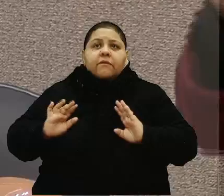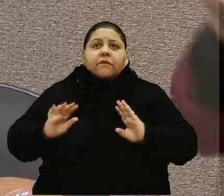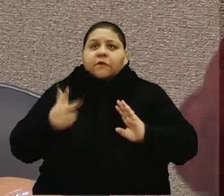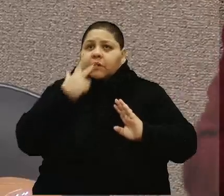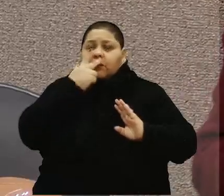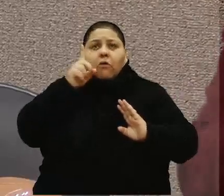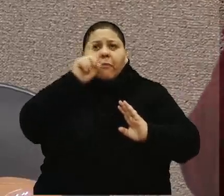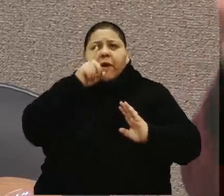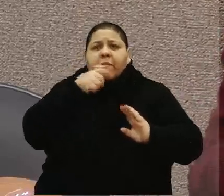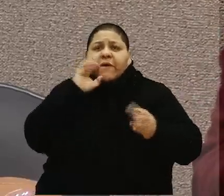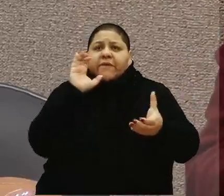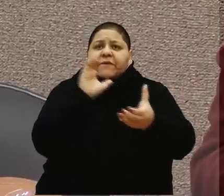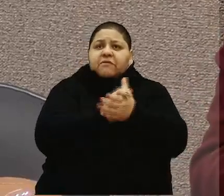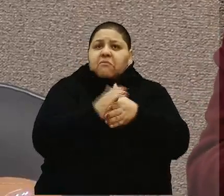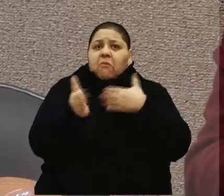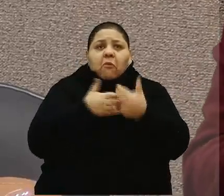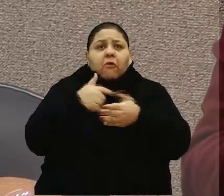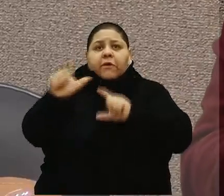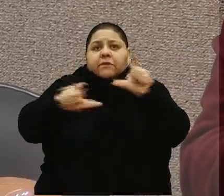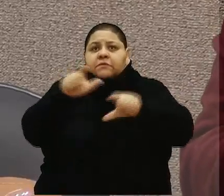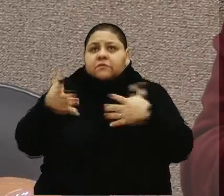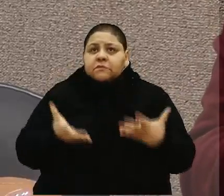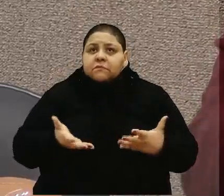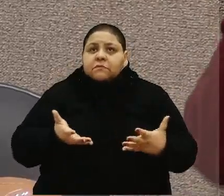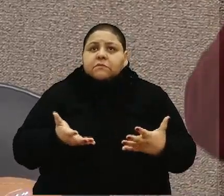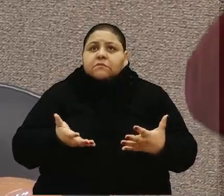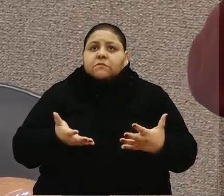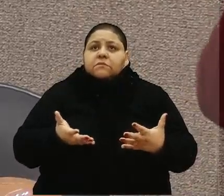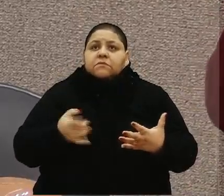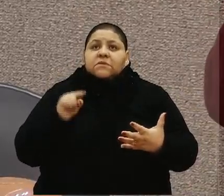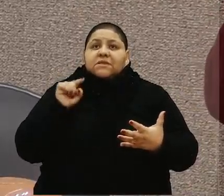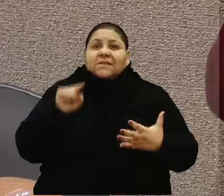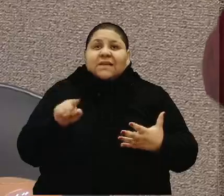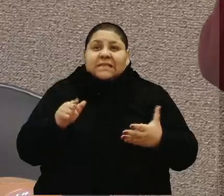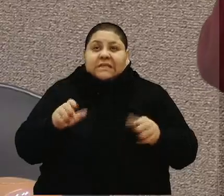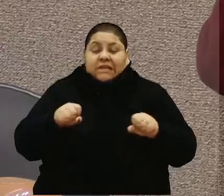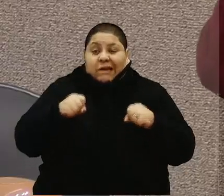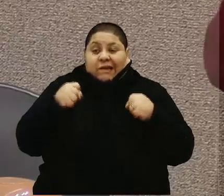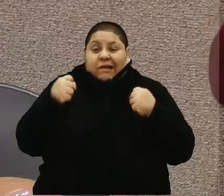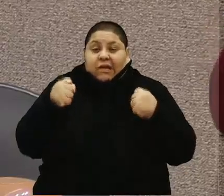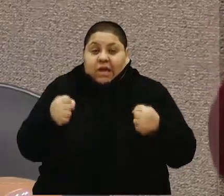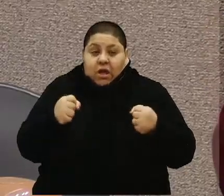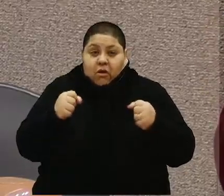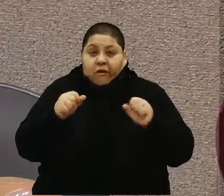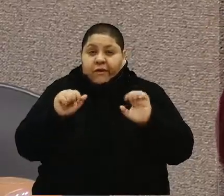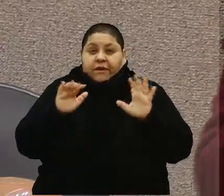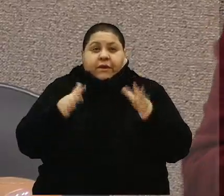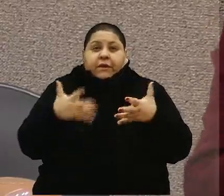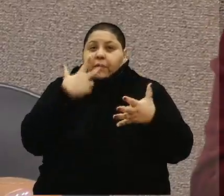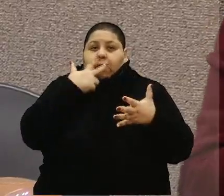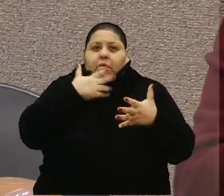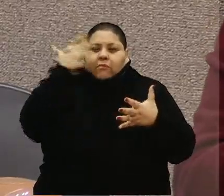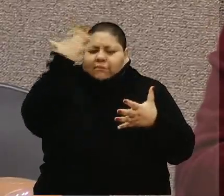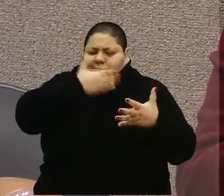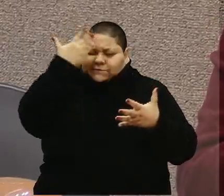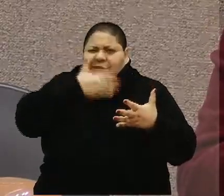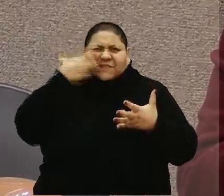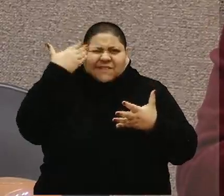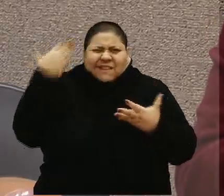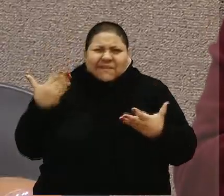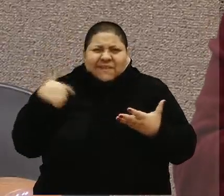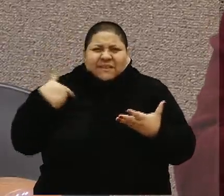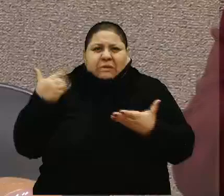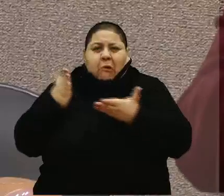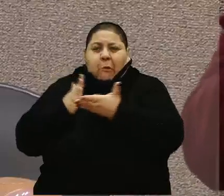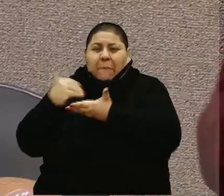mãe, com o marido, com a esposa, com quem quer que seja. Essa defesa de olho vendado é que me incomoda